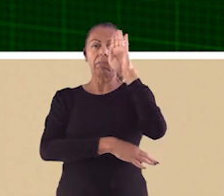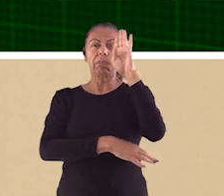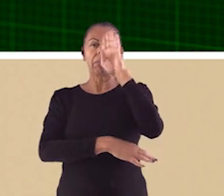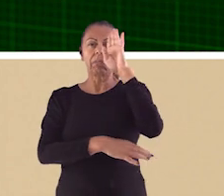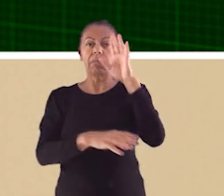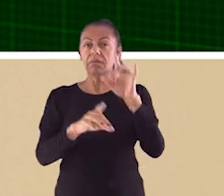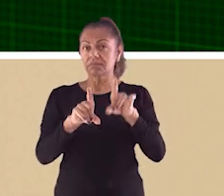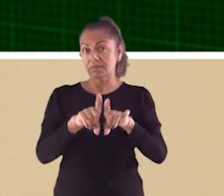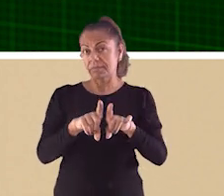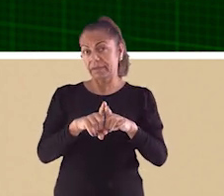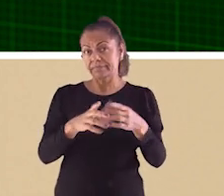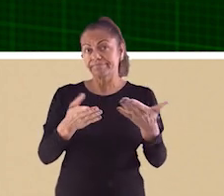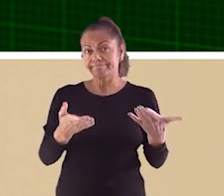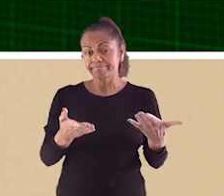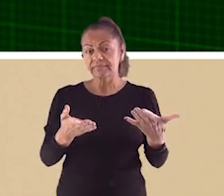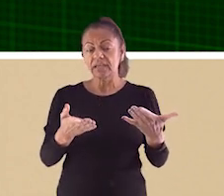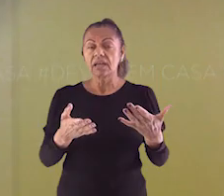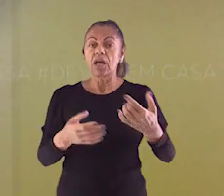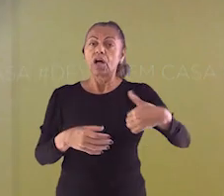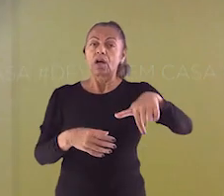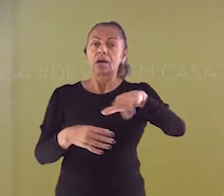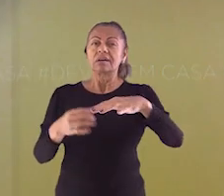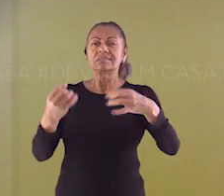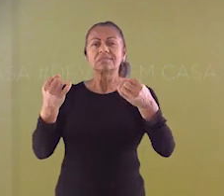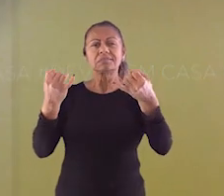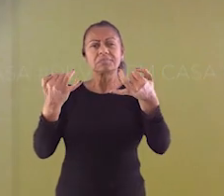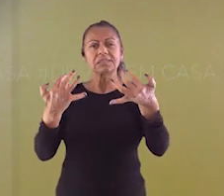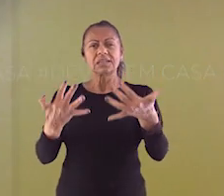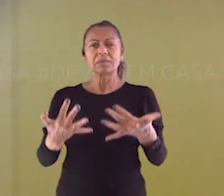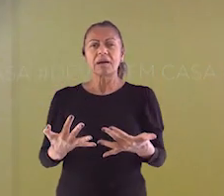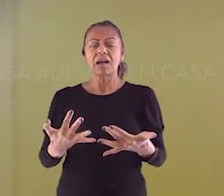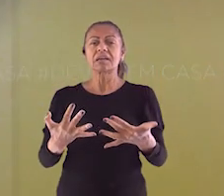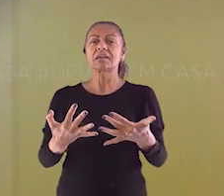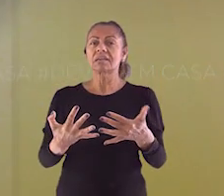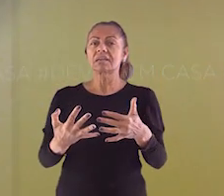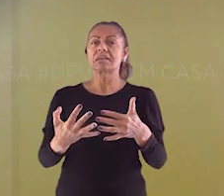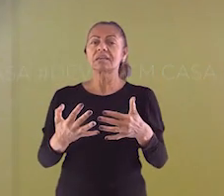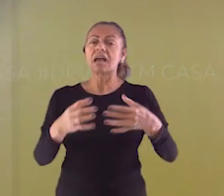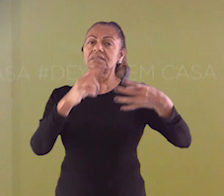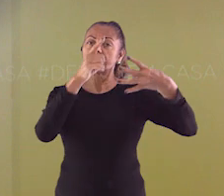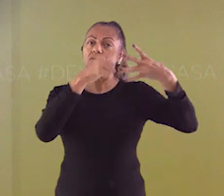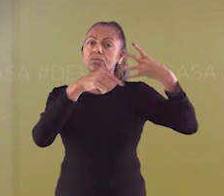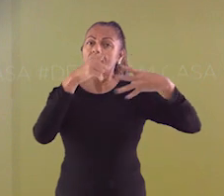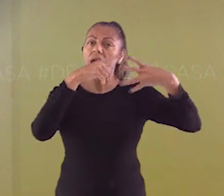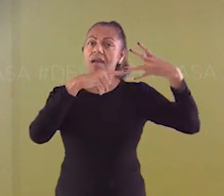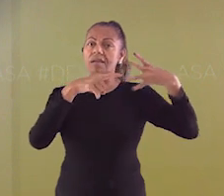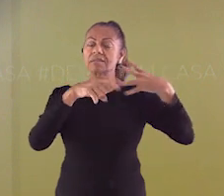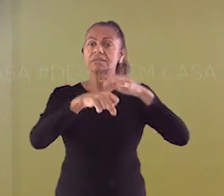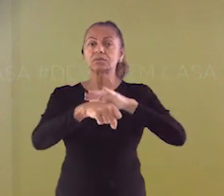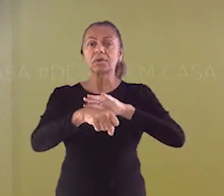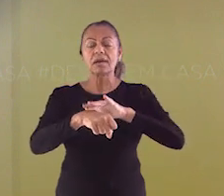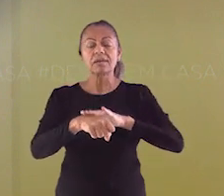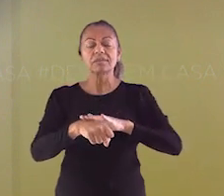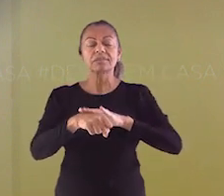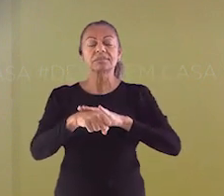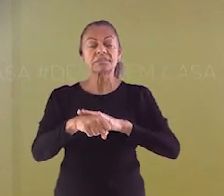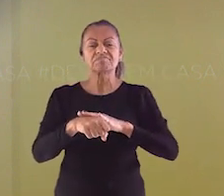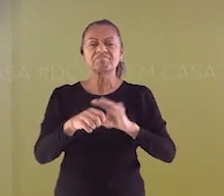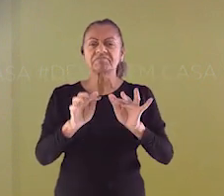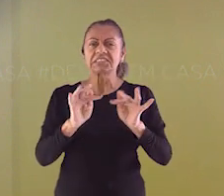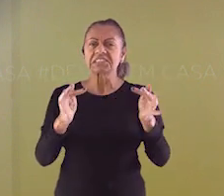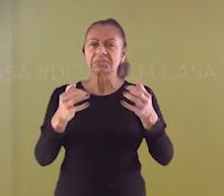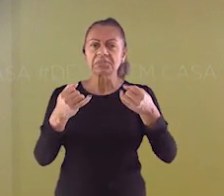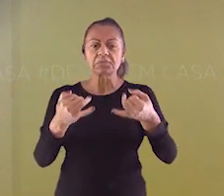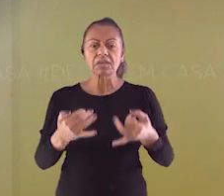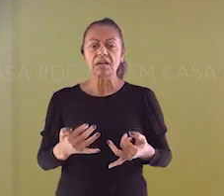corpo e tontura. Procuramos trazer de modo bem simples um entendimento